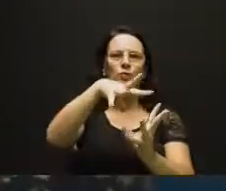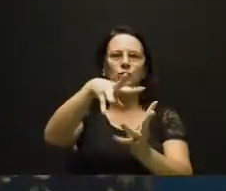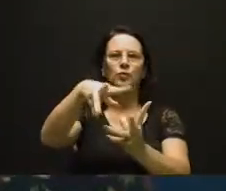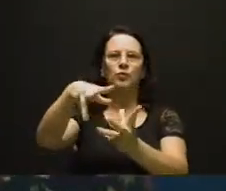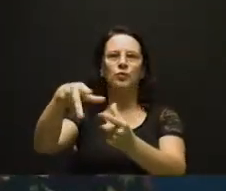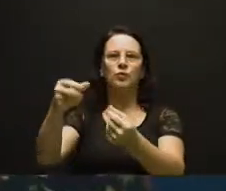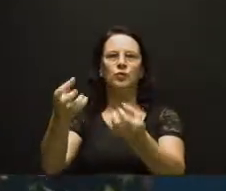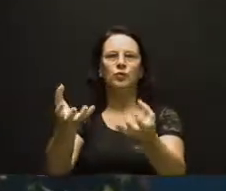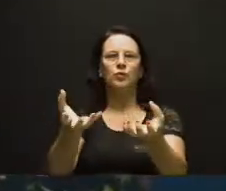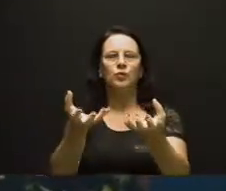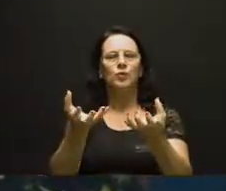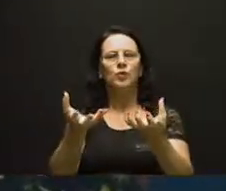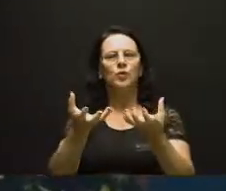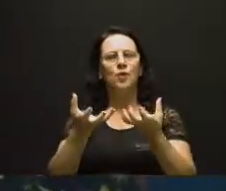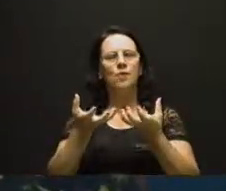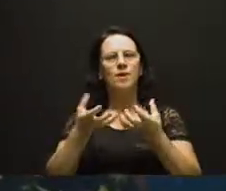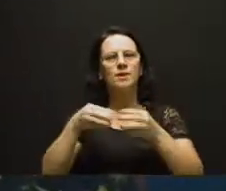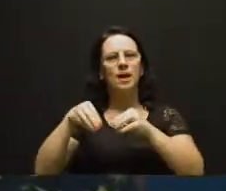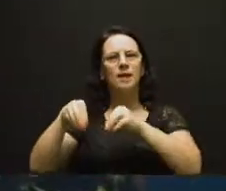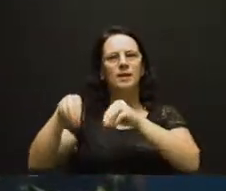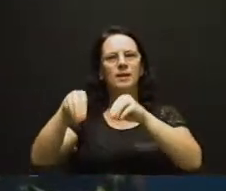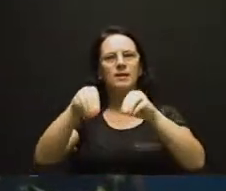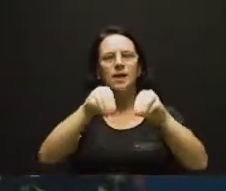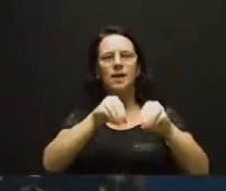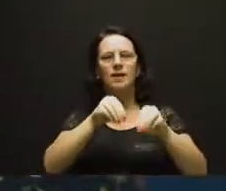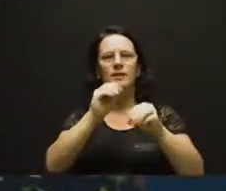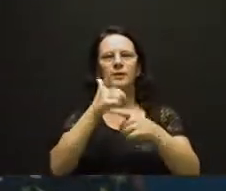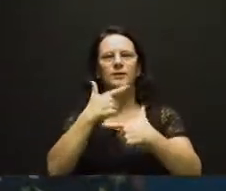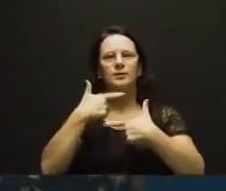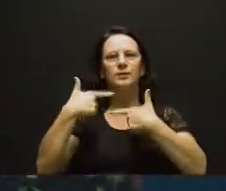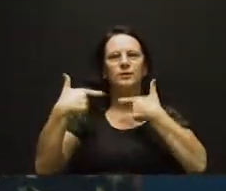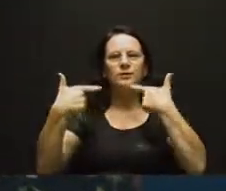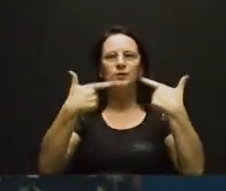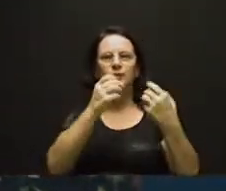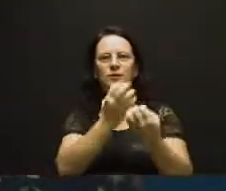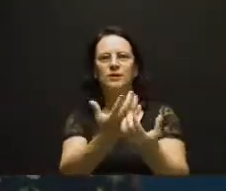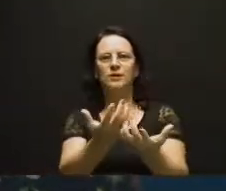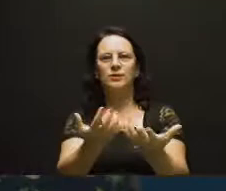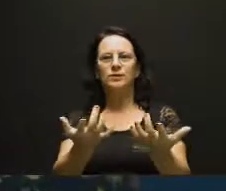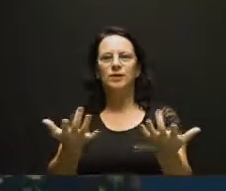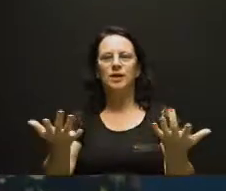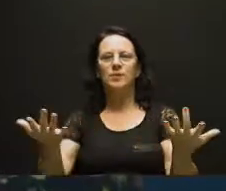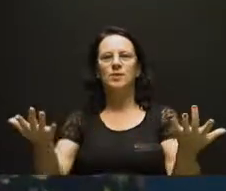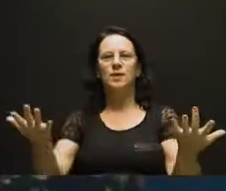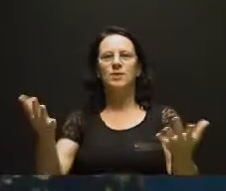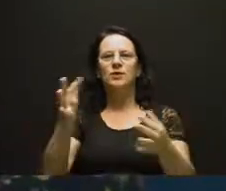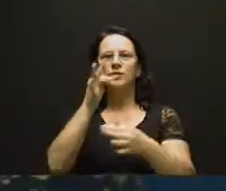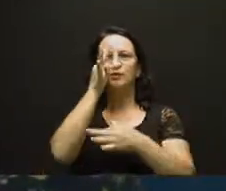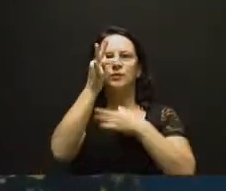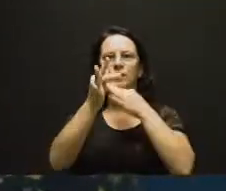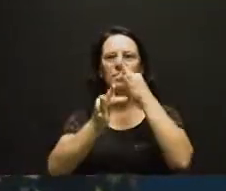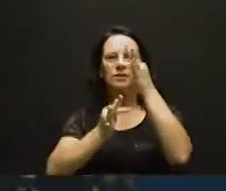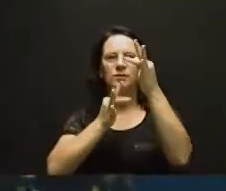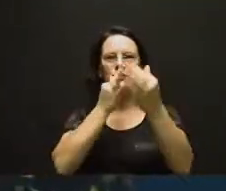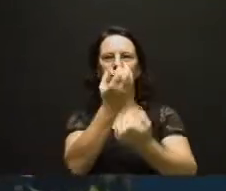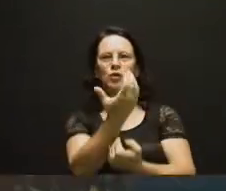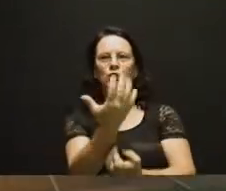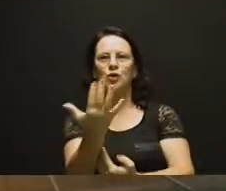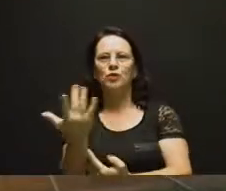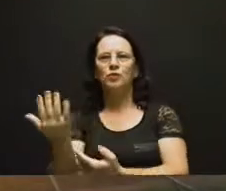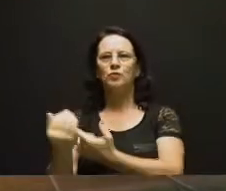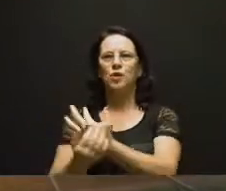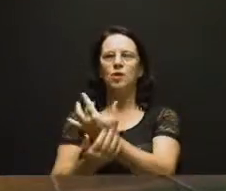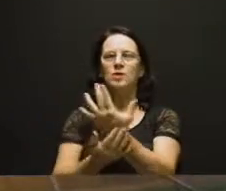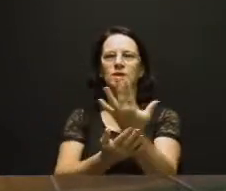tocada mais carinho deus zona do rio estamos bem mas do erro